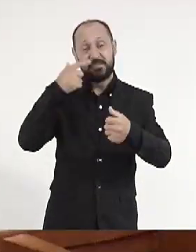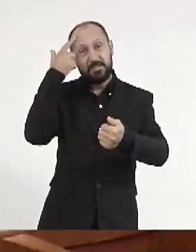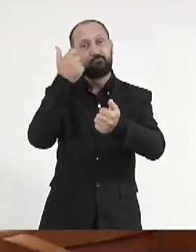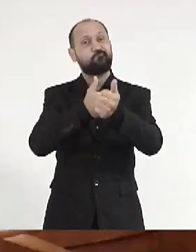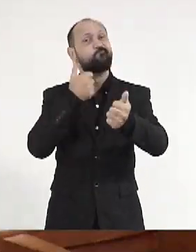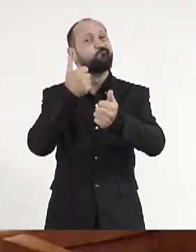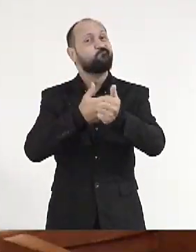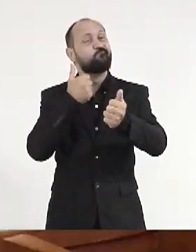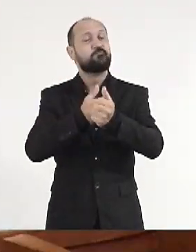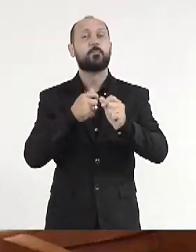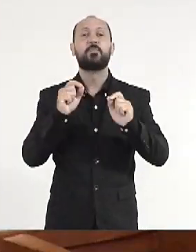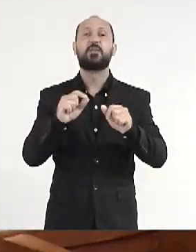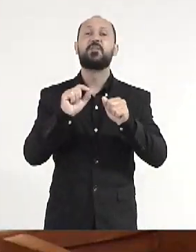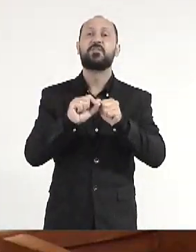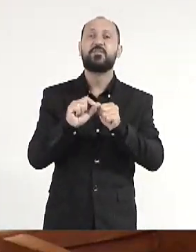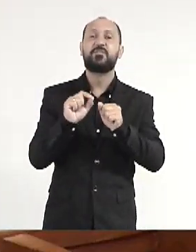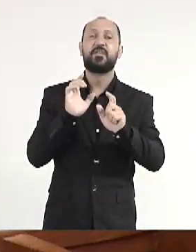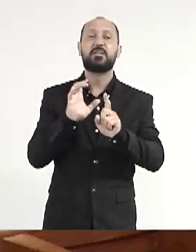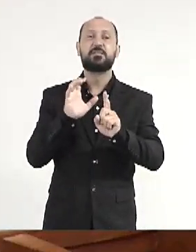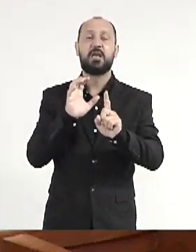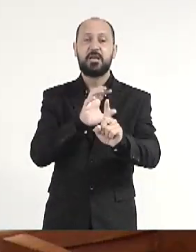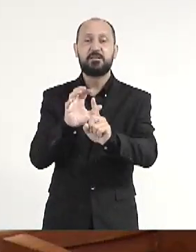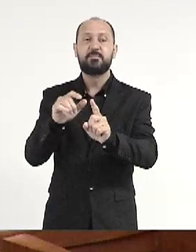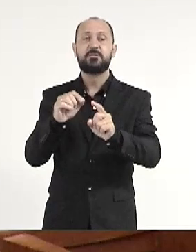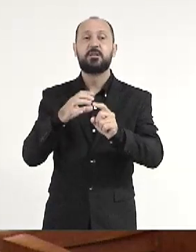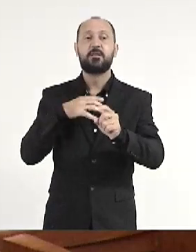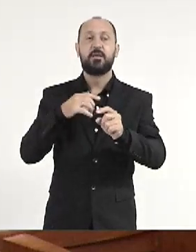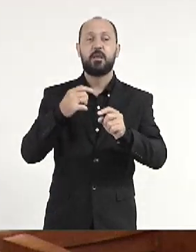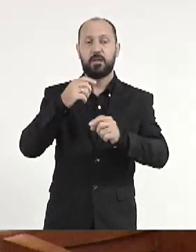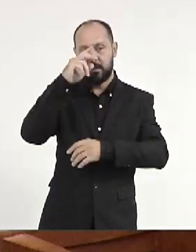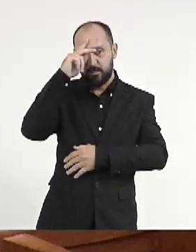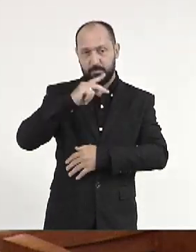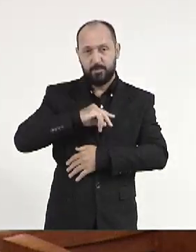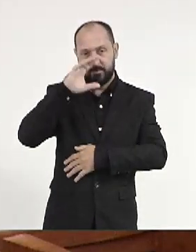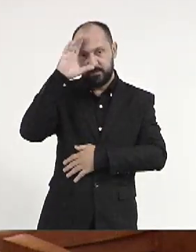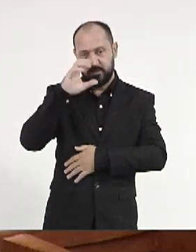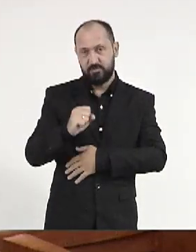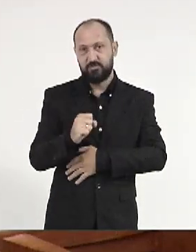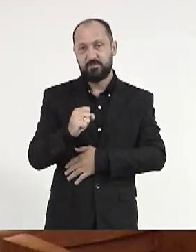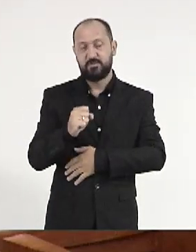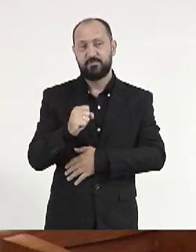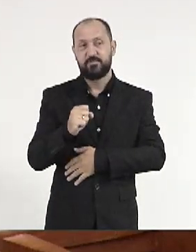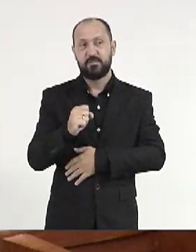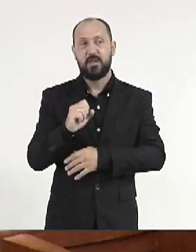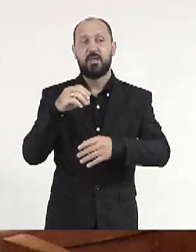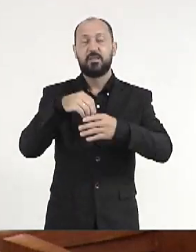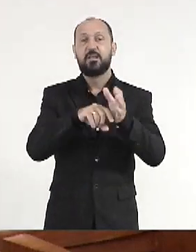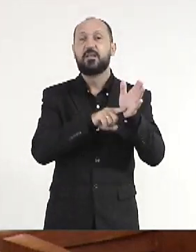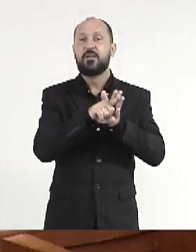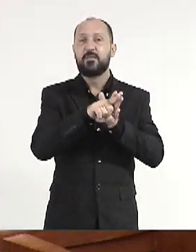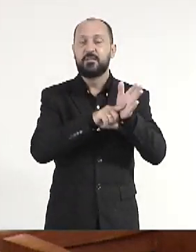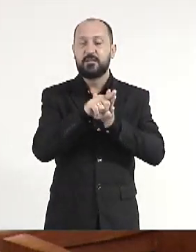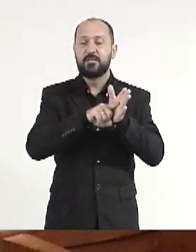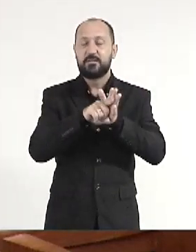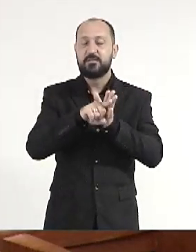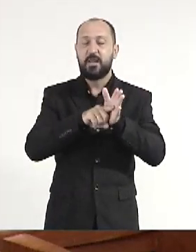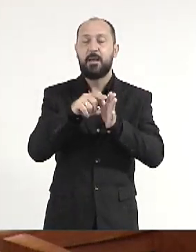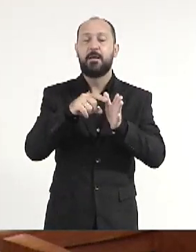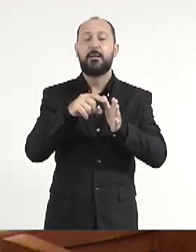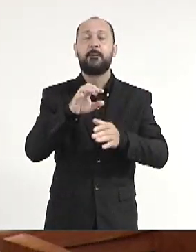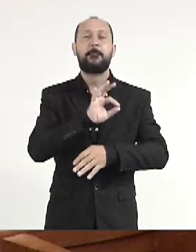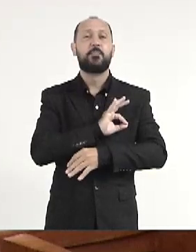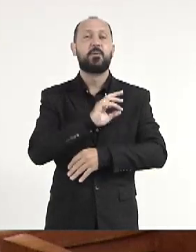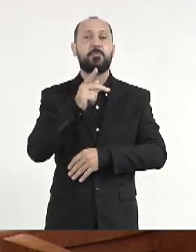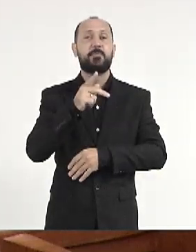refletir sobre o que fez essas pessoas tomarem essas decisões. Dentro das investigações da Polícia Federal, eles